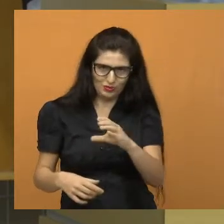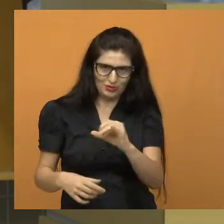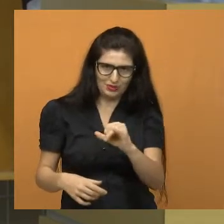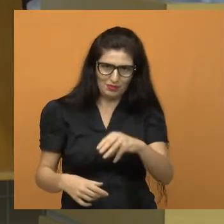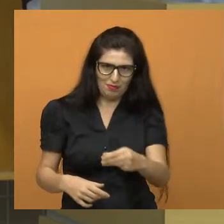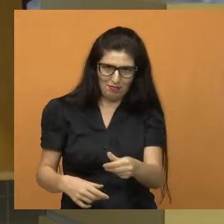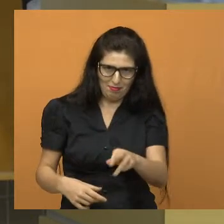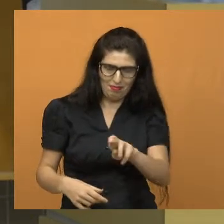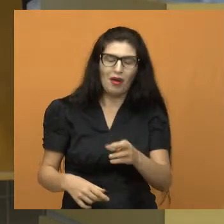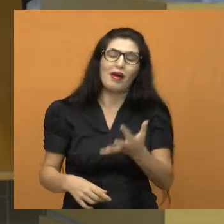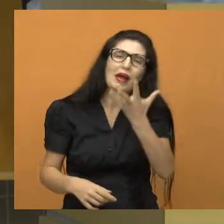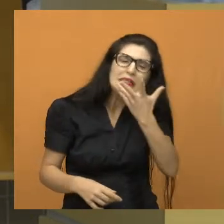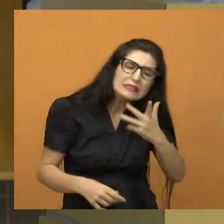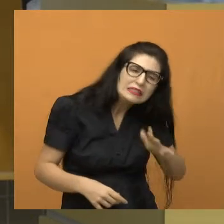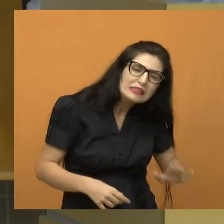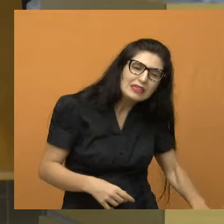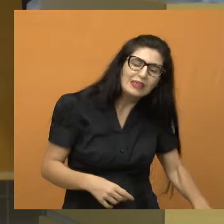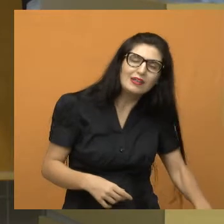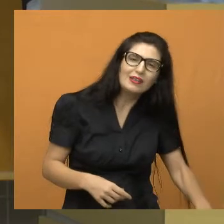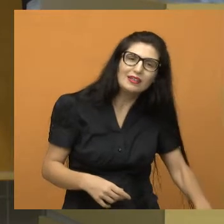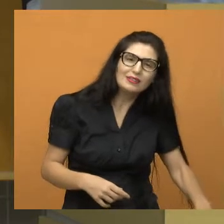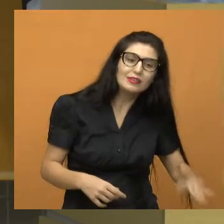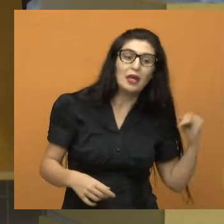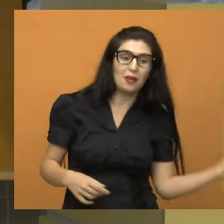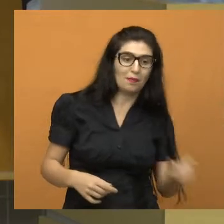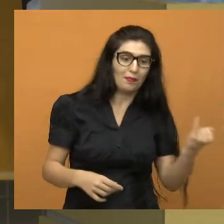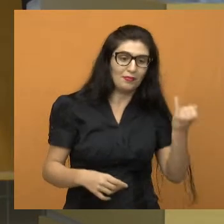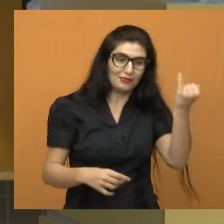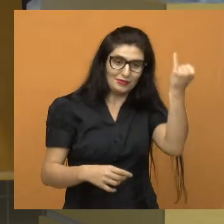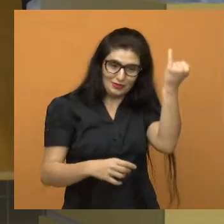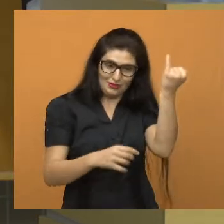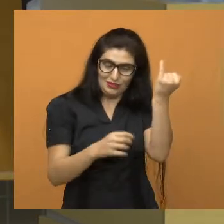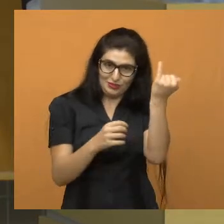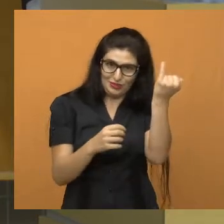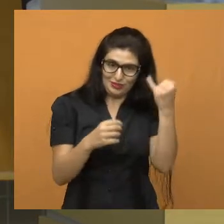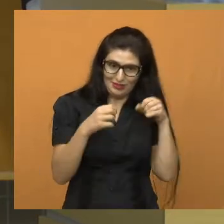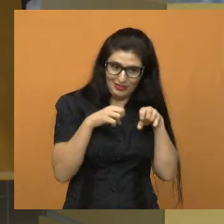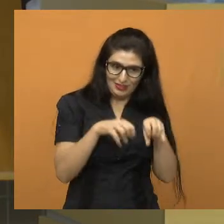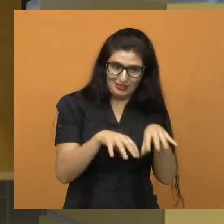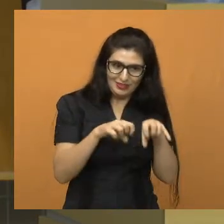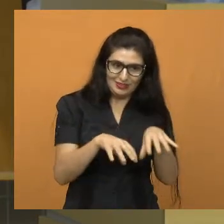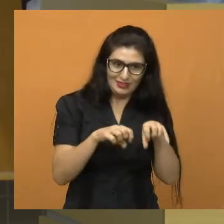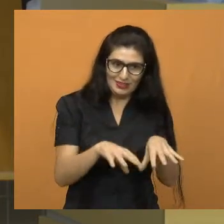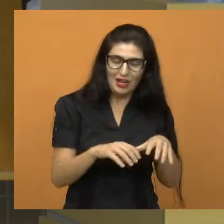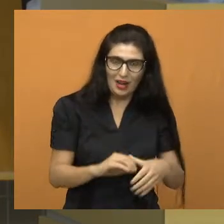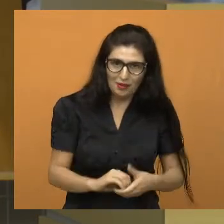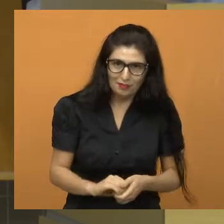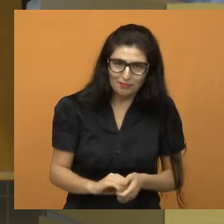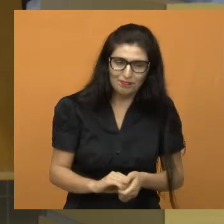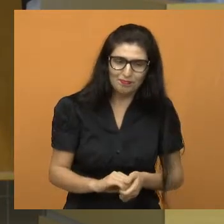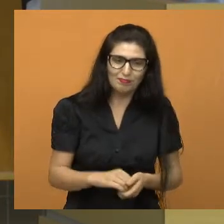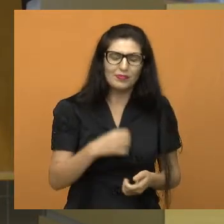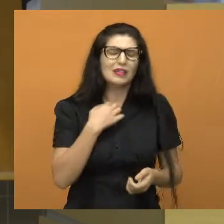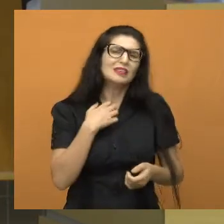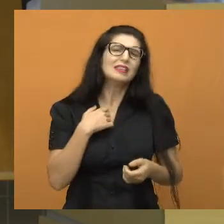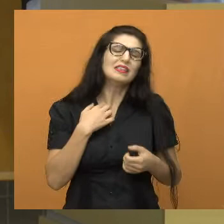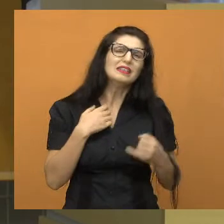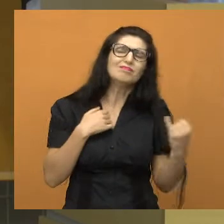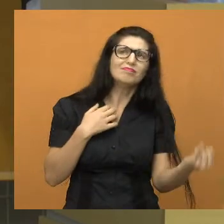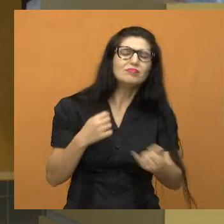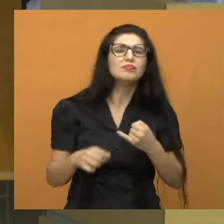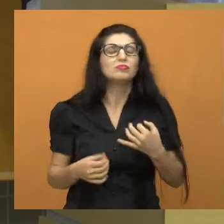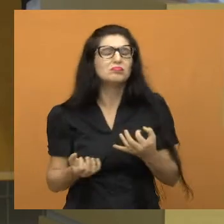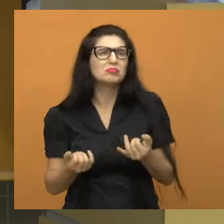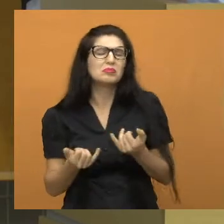que desde os pequenos é muito importante. A Rede Câmara me perguntava: você acha importante